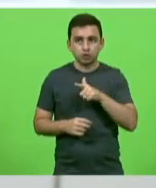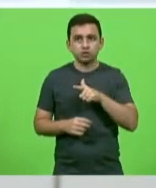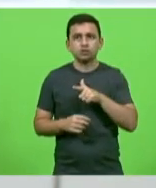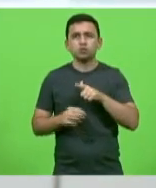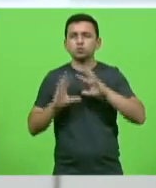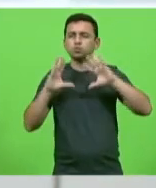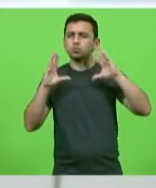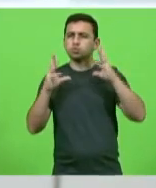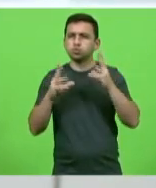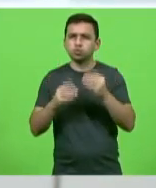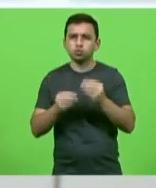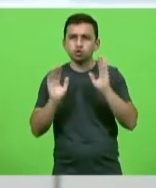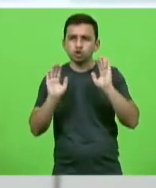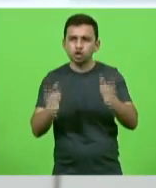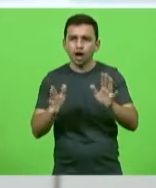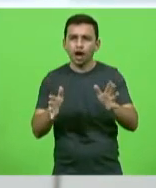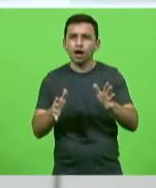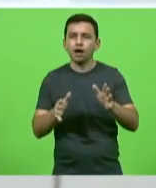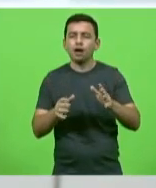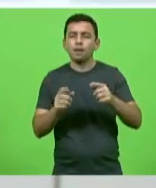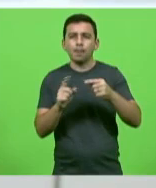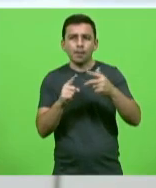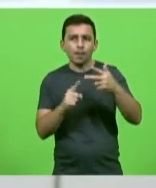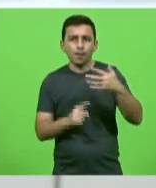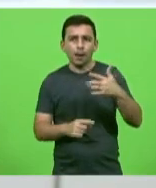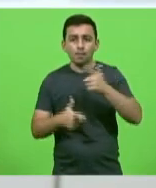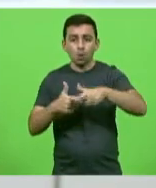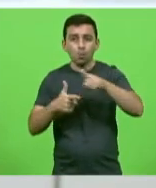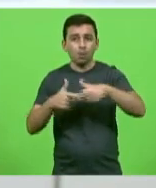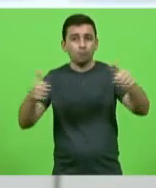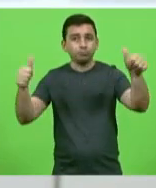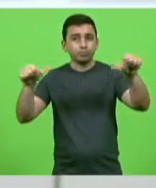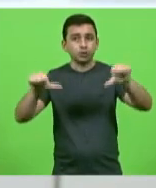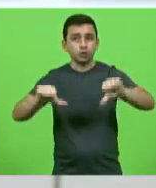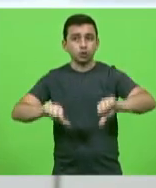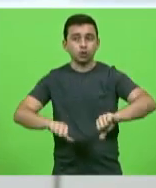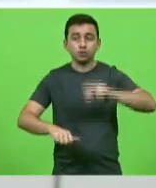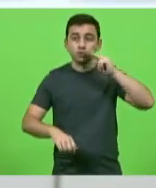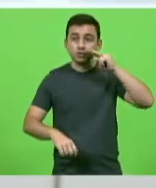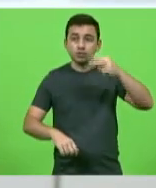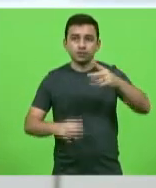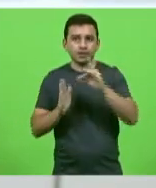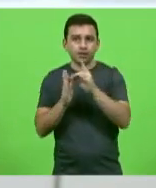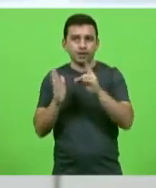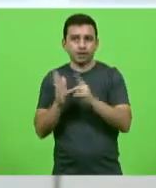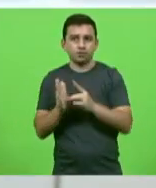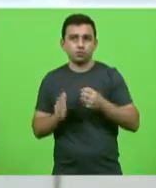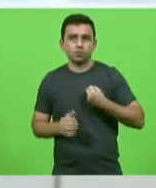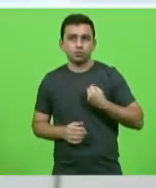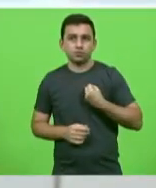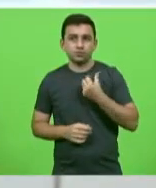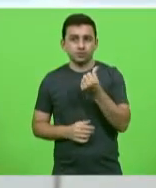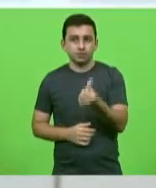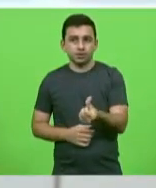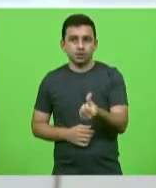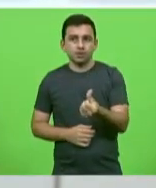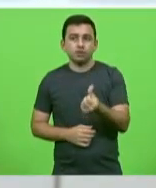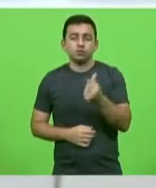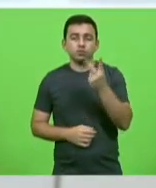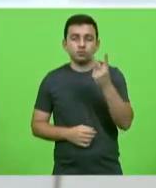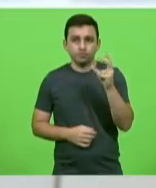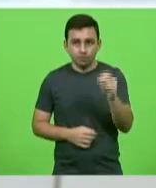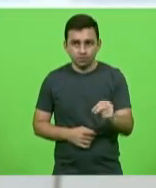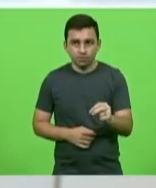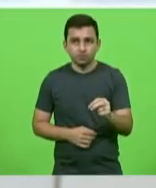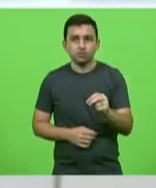atos realizados no estado de calamidade pública reconhecido pelo decreto legislativo número 6 e 20 de Março